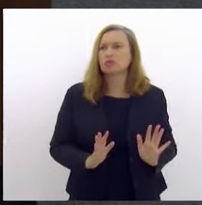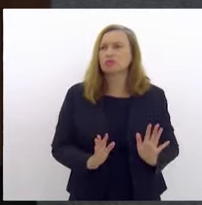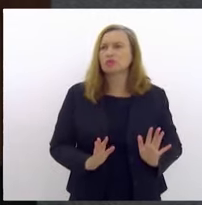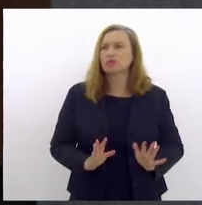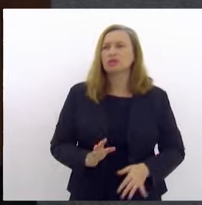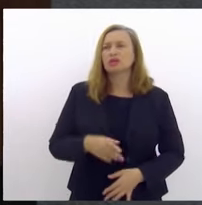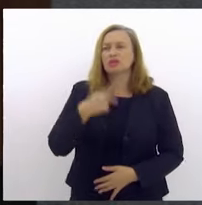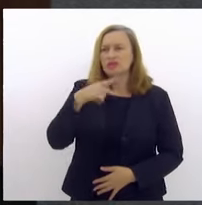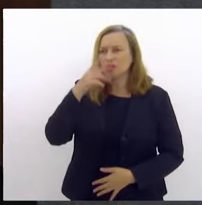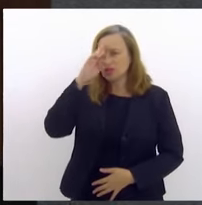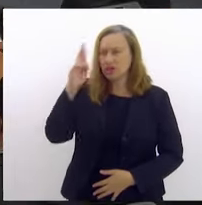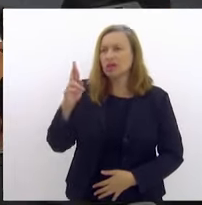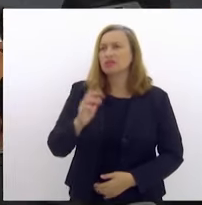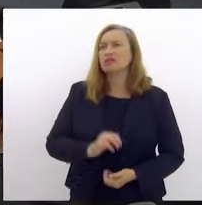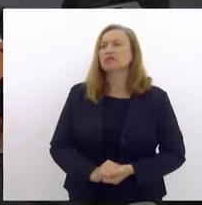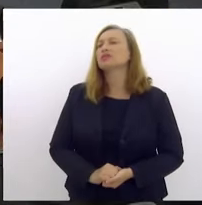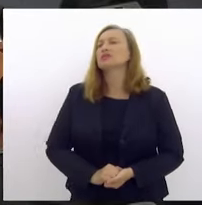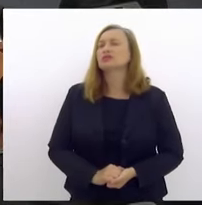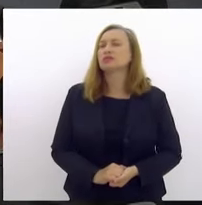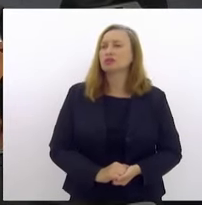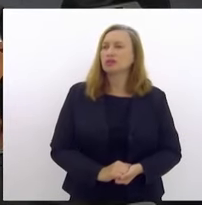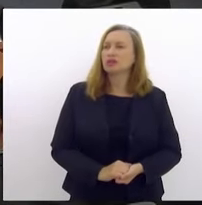eu queria colocar. Obrigada.